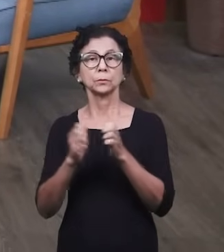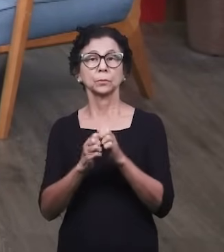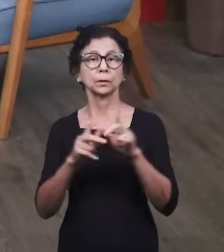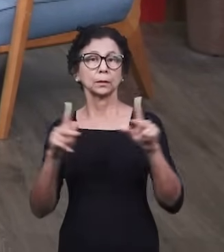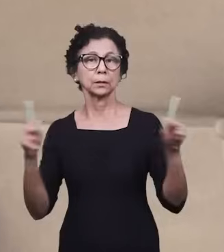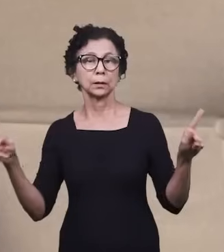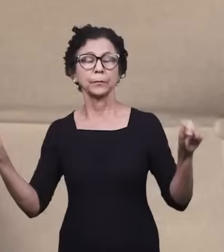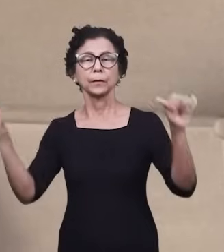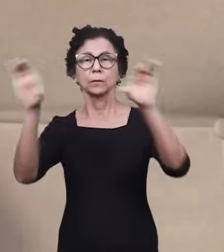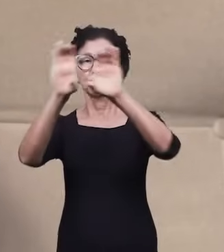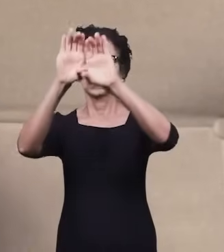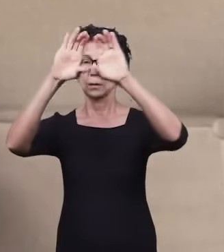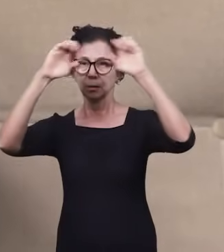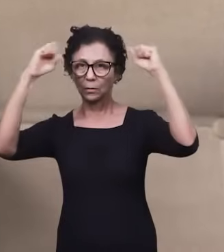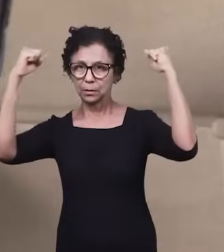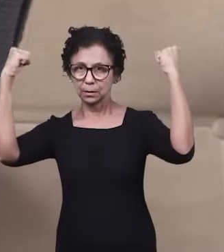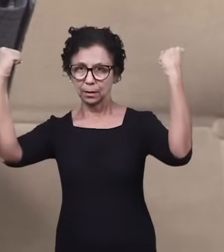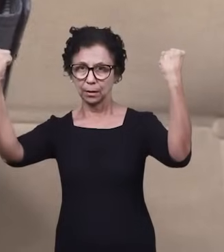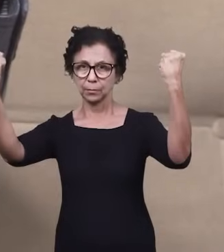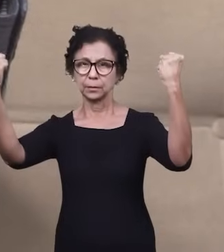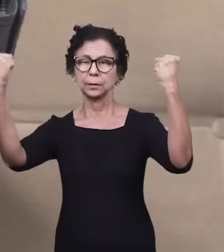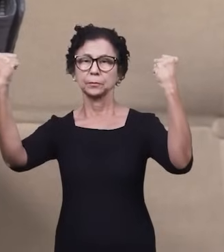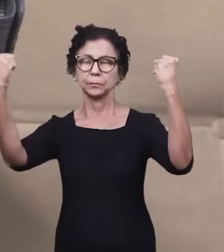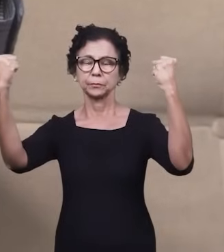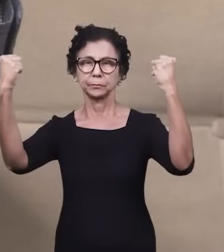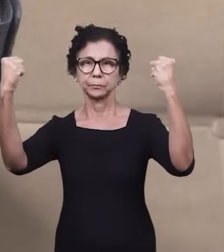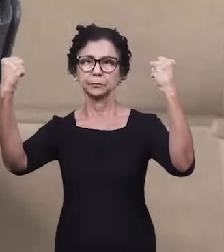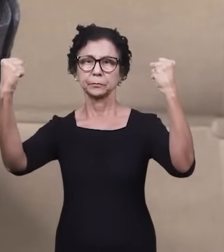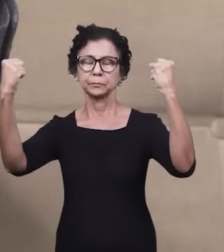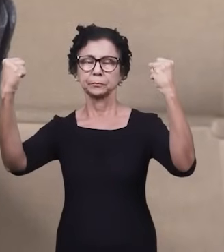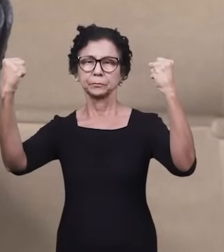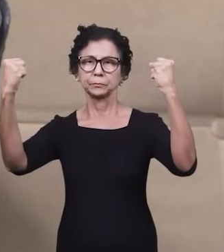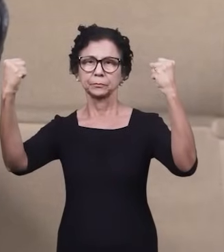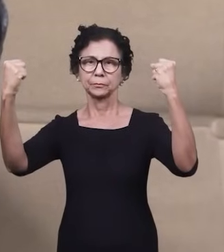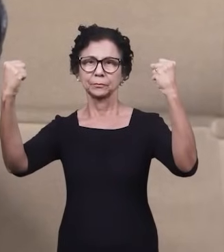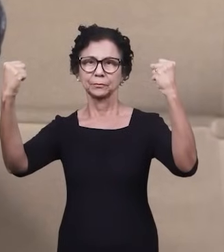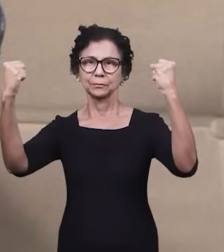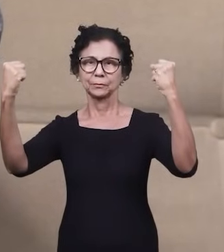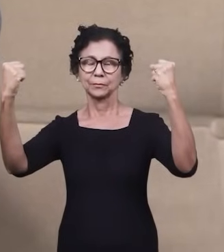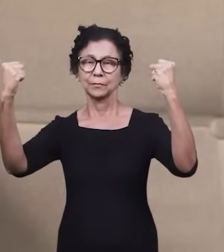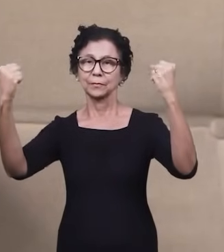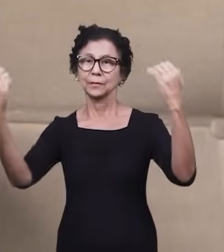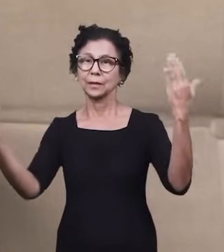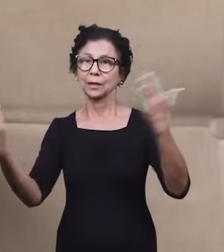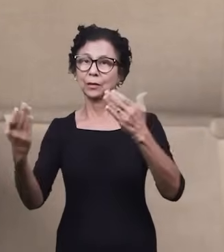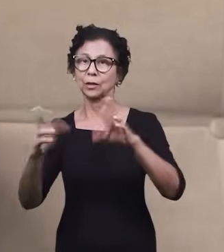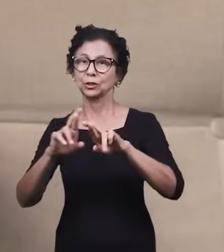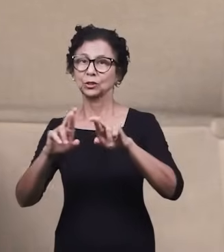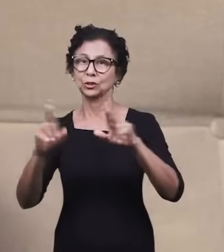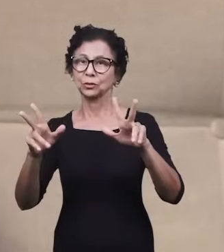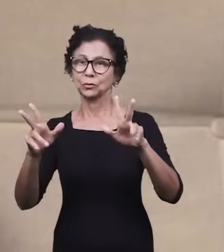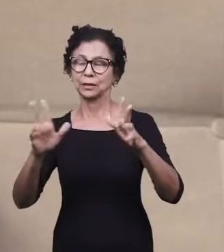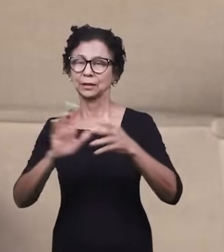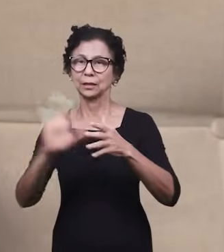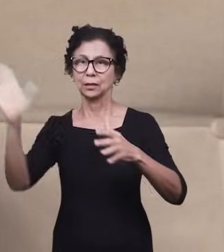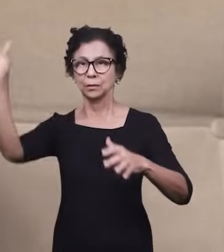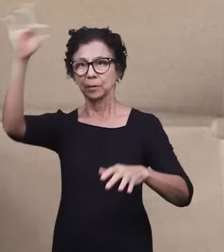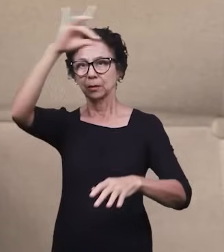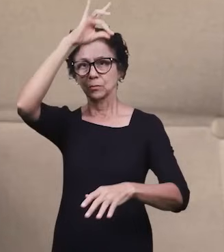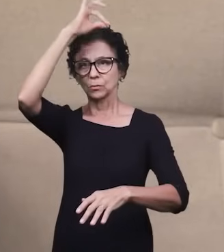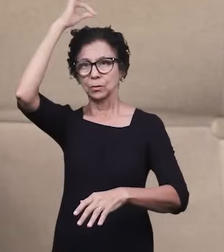Apocalipse? O céu se abre Glória a Deus. e a diferença está: o Espírito Santo não desce, ele